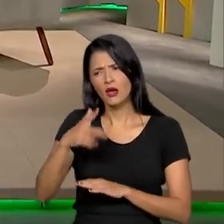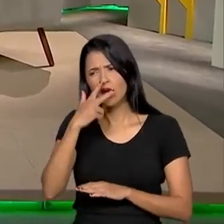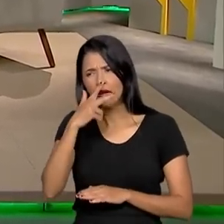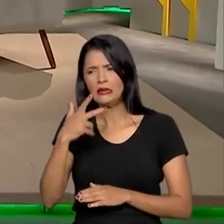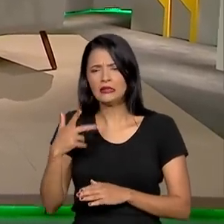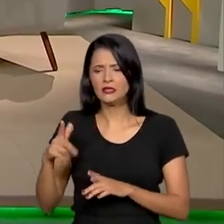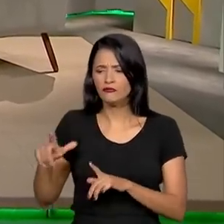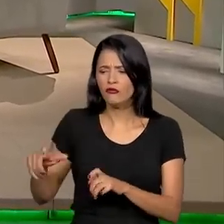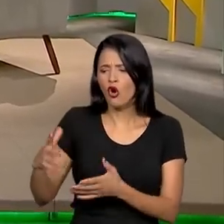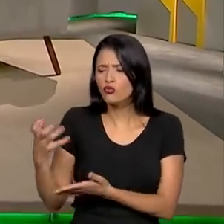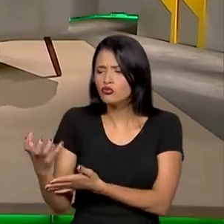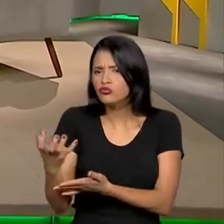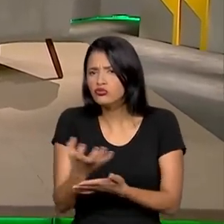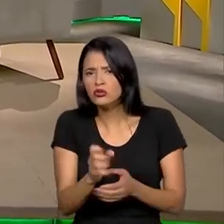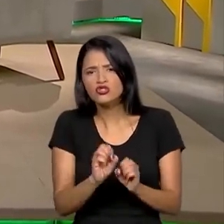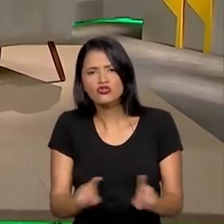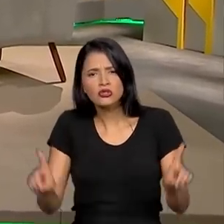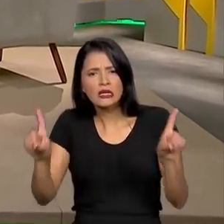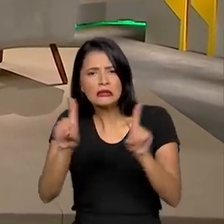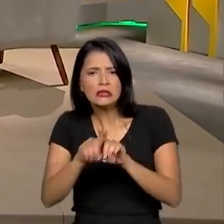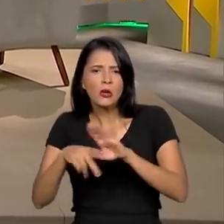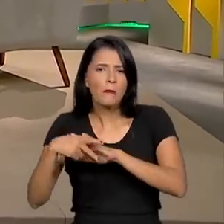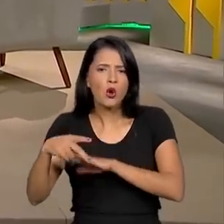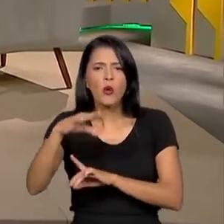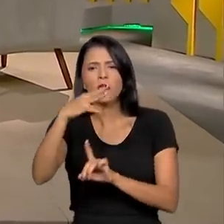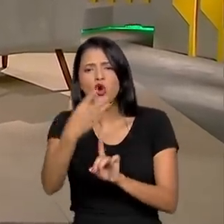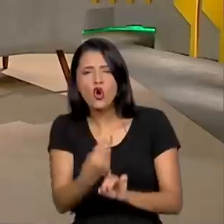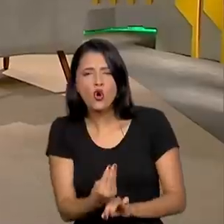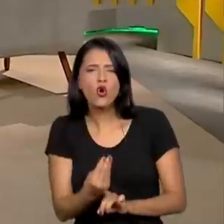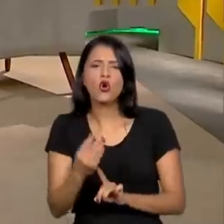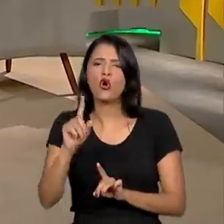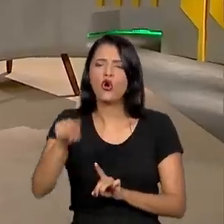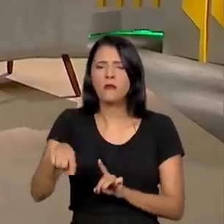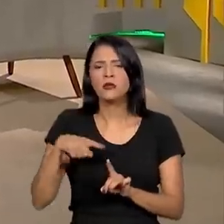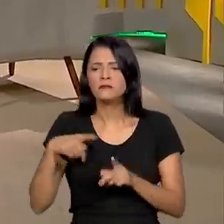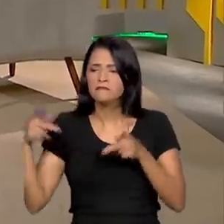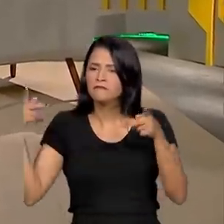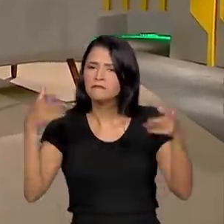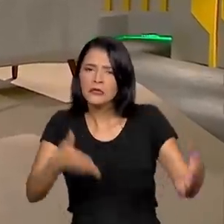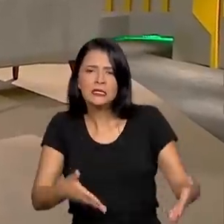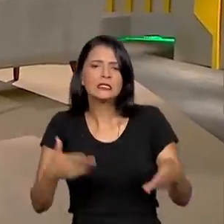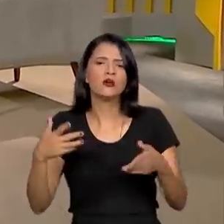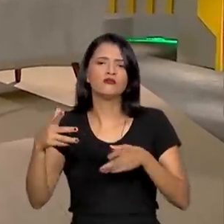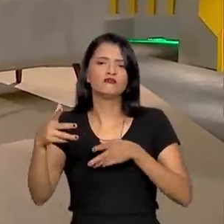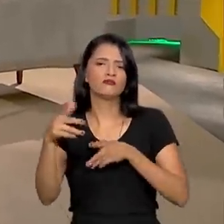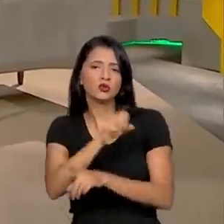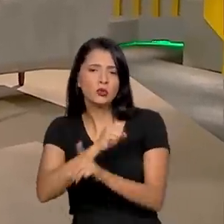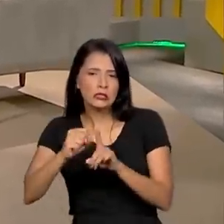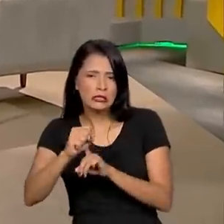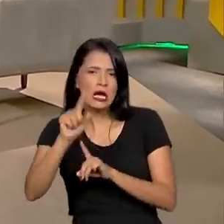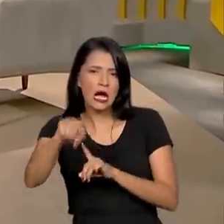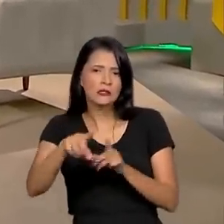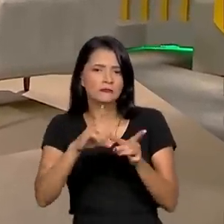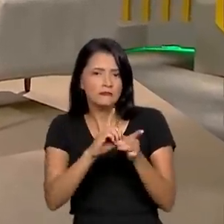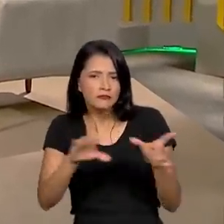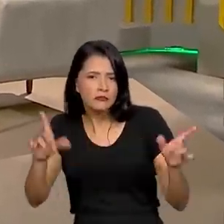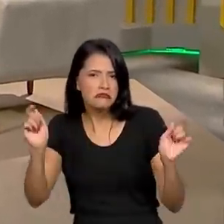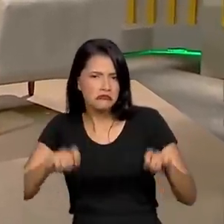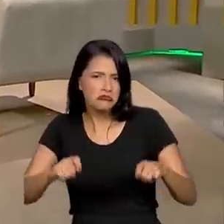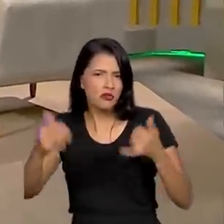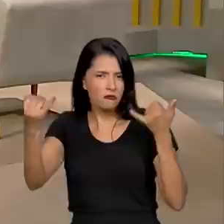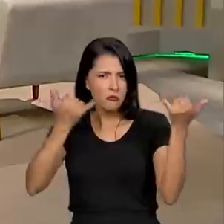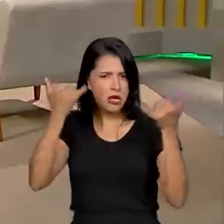dos acervos e também, né, da participação da sociedade como um todo democratiza o acesso à